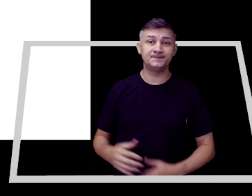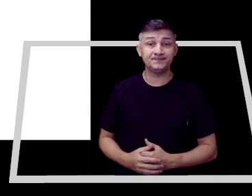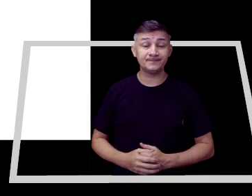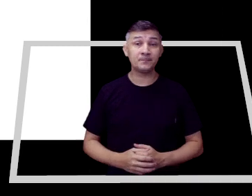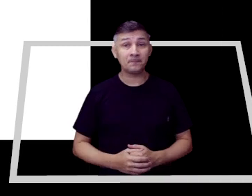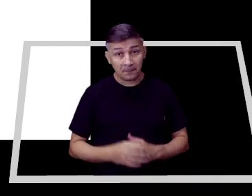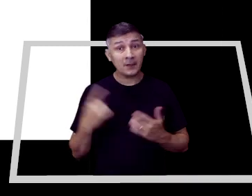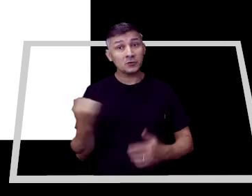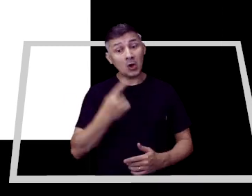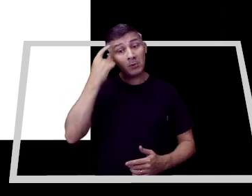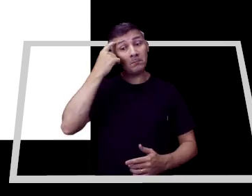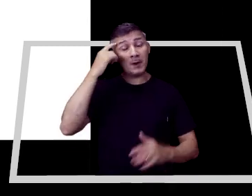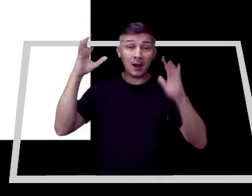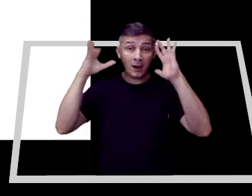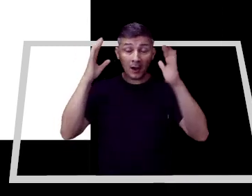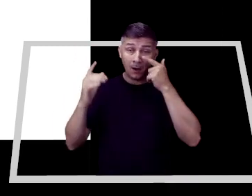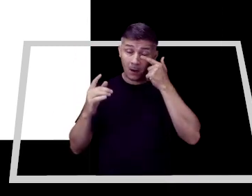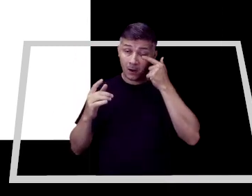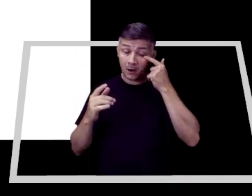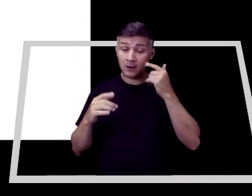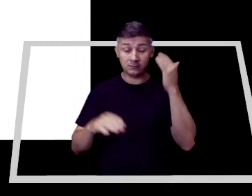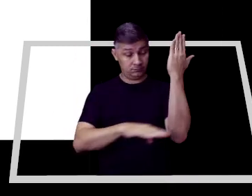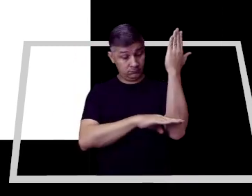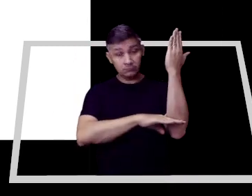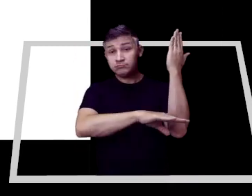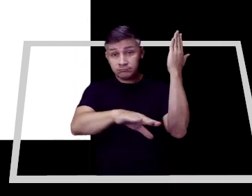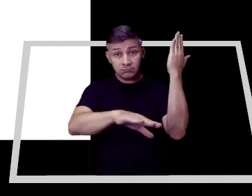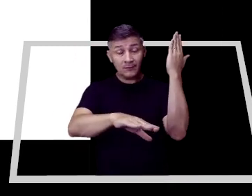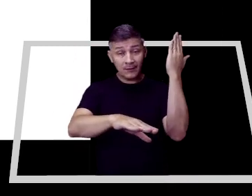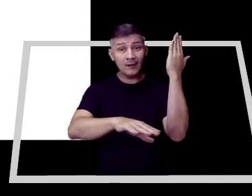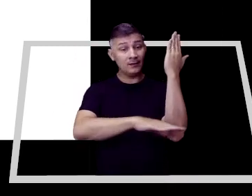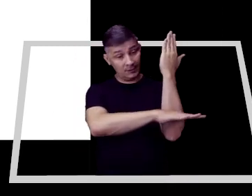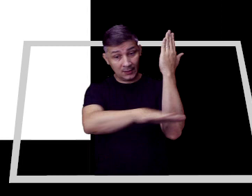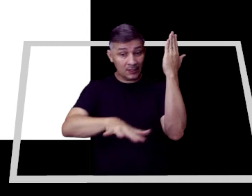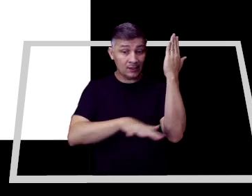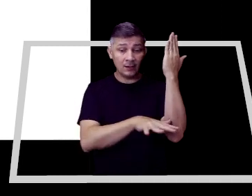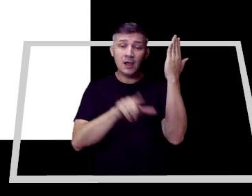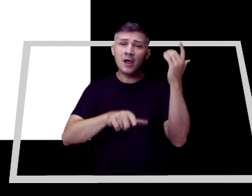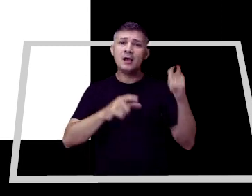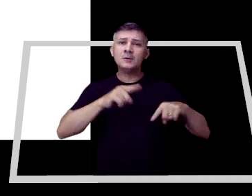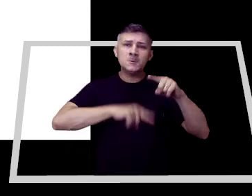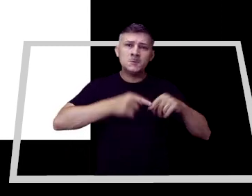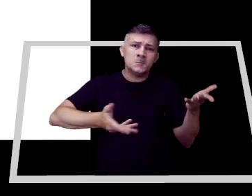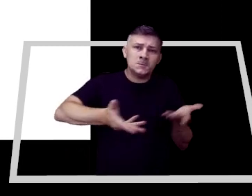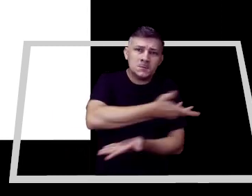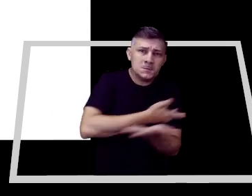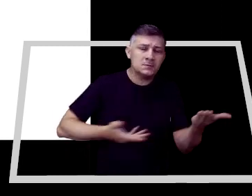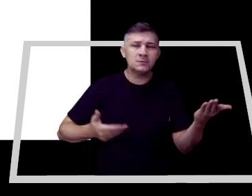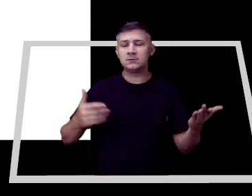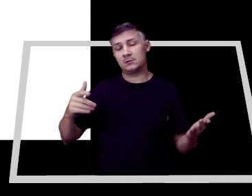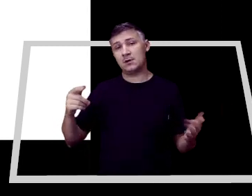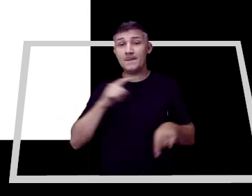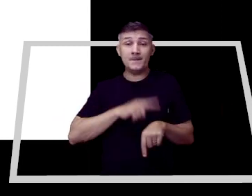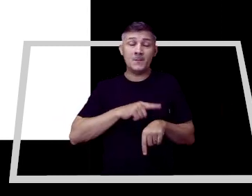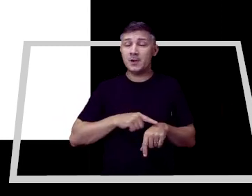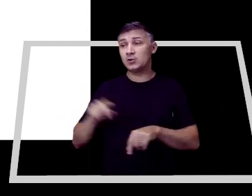para a USP. Então, a gente achava interessante que esse pavimento térreo, no nível da universidade, era um elemento de transição